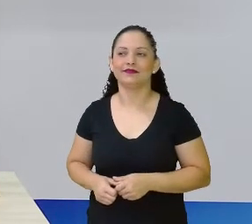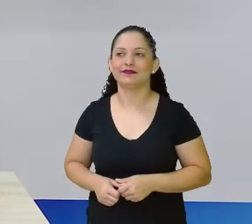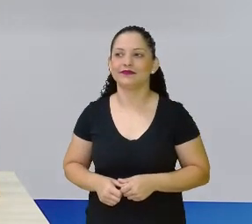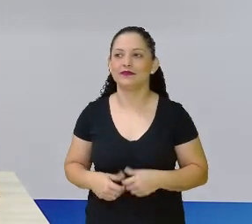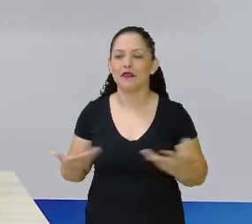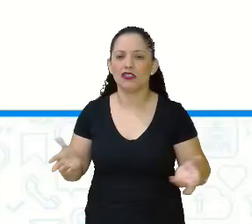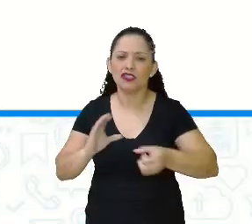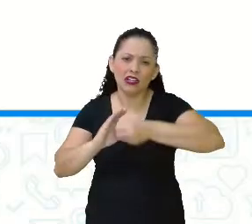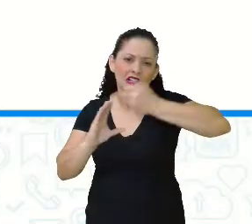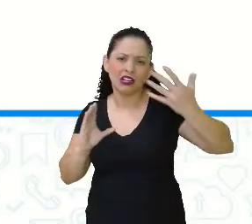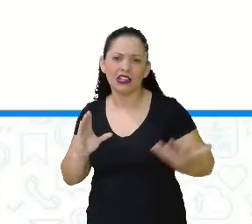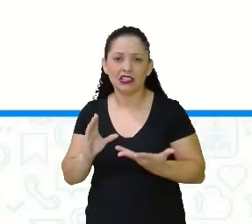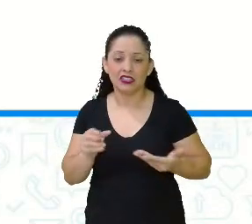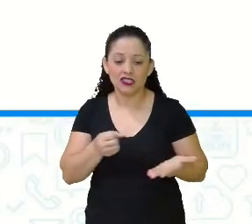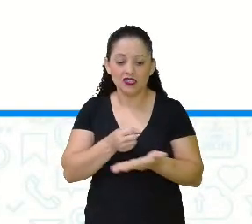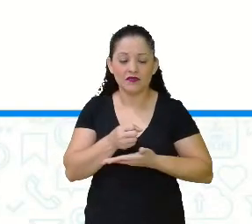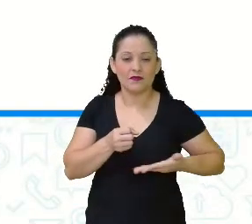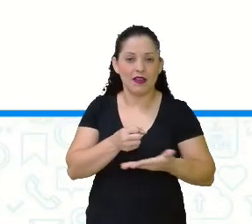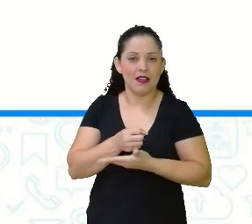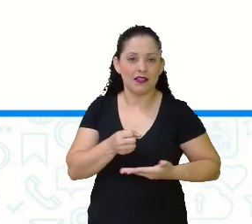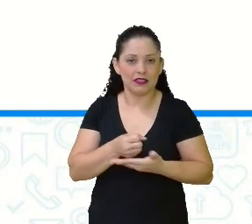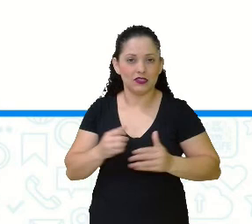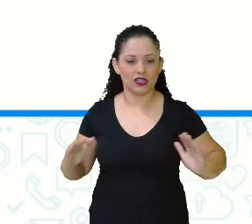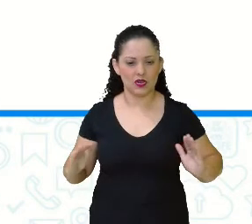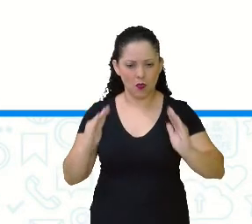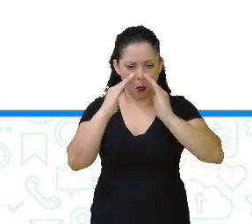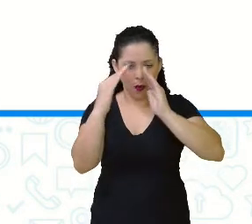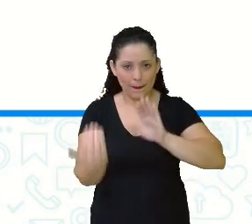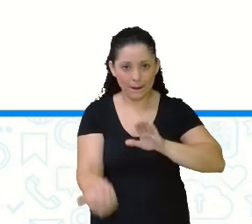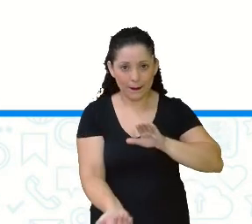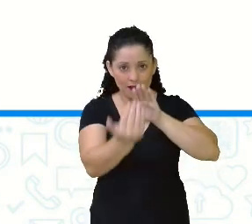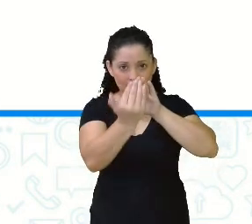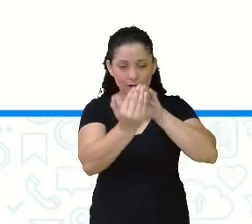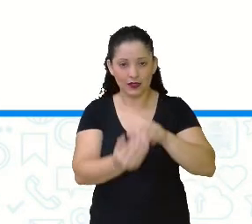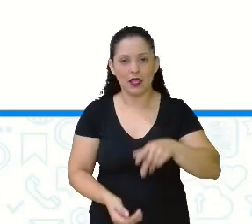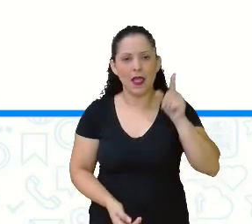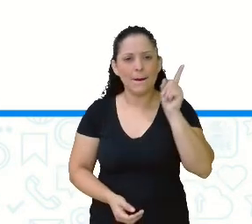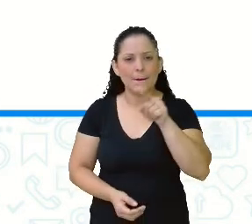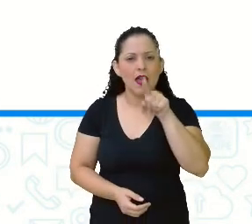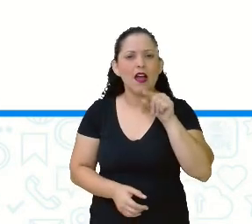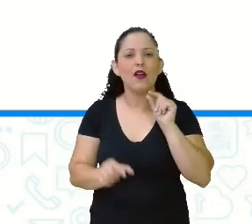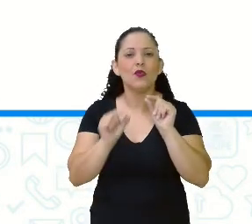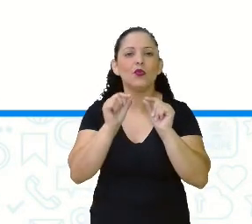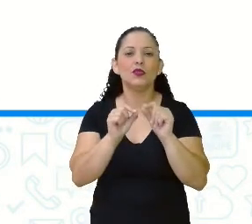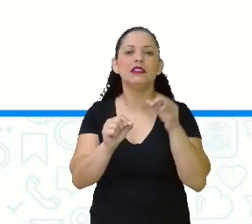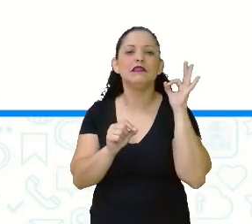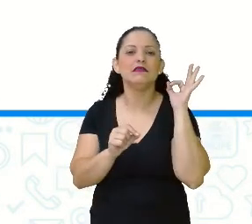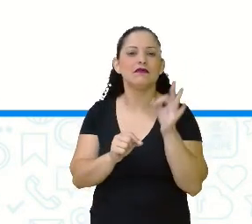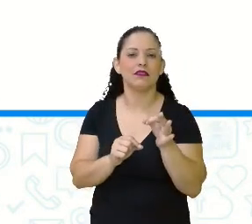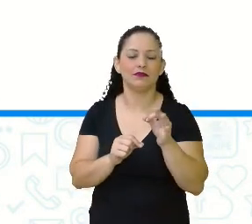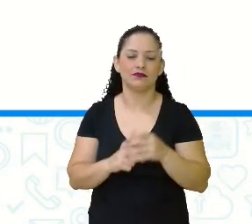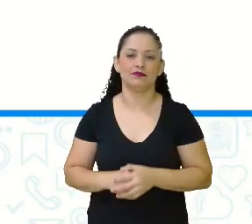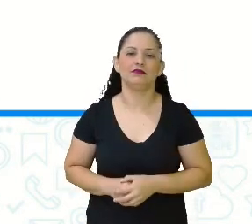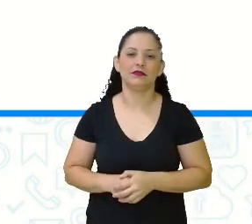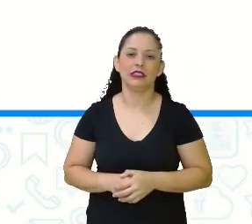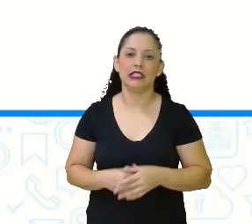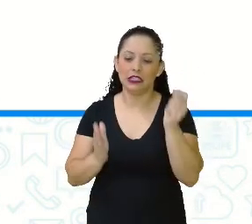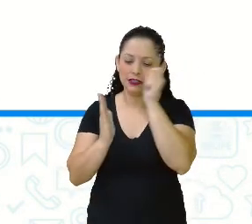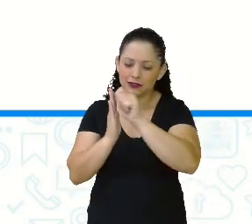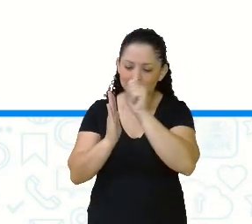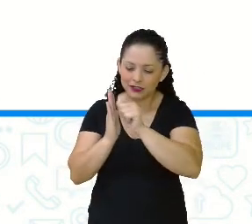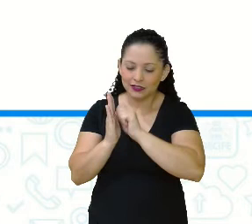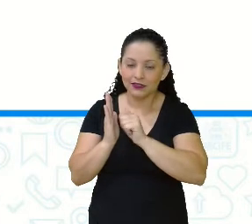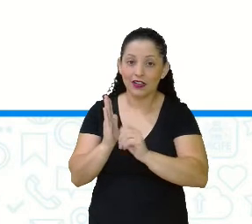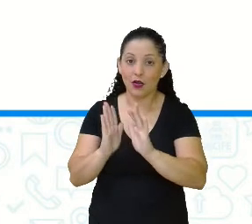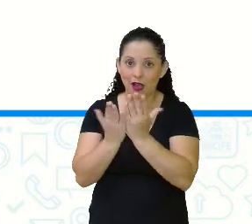as características básicas de uma pirâmide. Marque a alternativa correta e transcreva para o seu caderno.